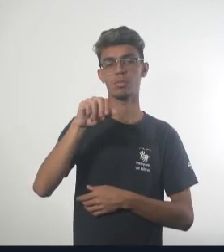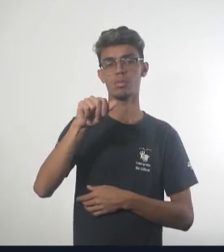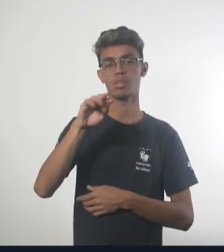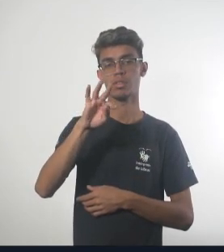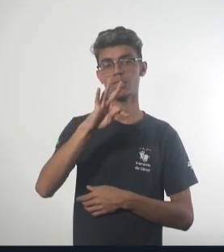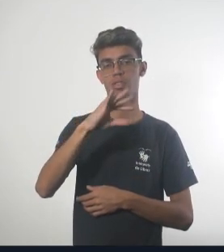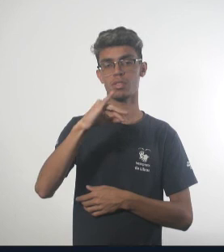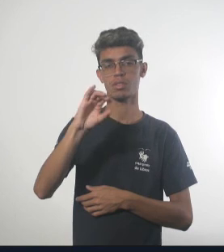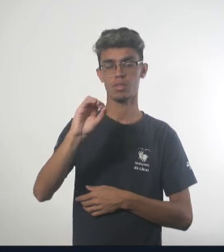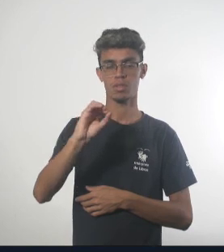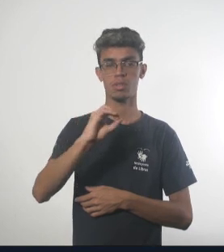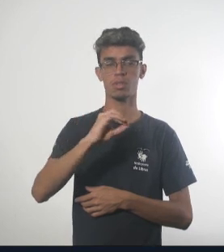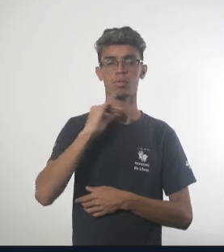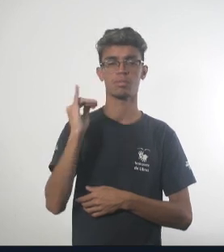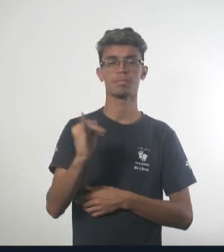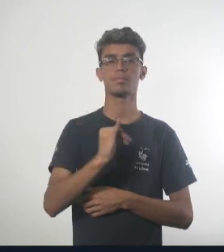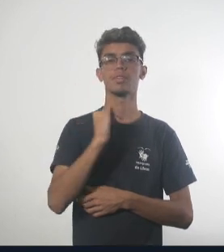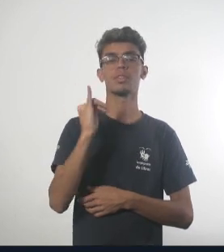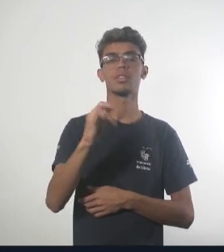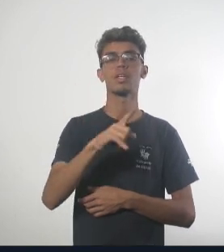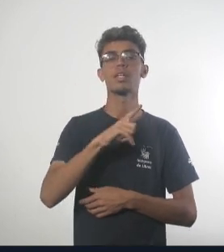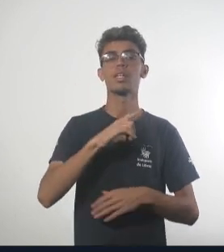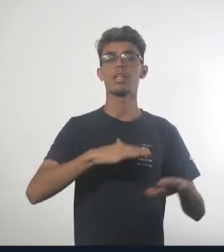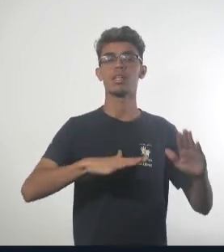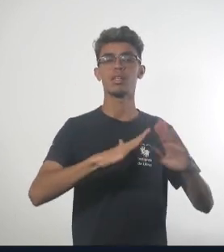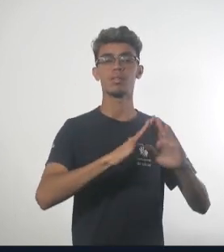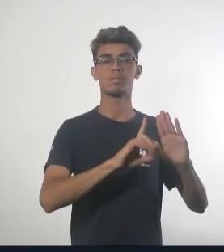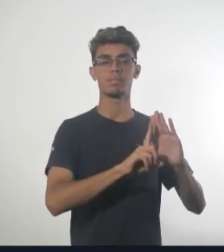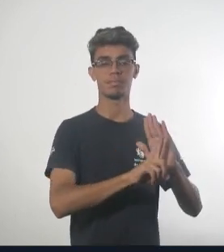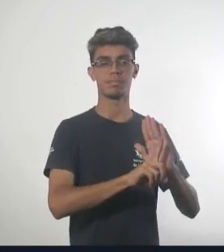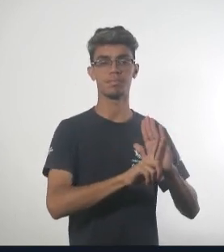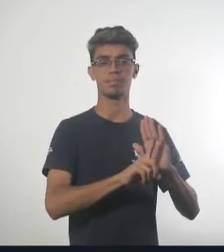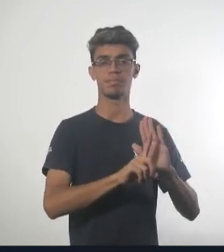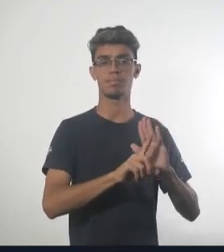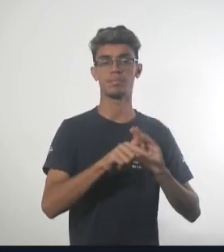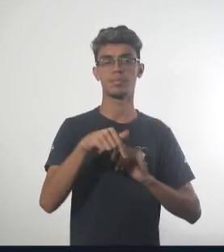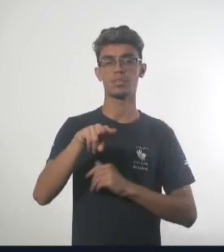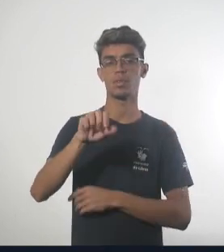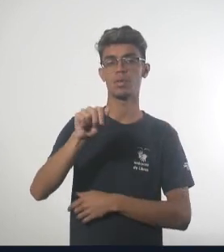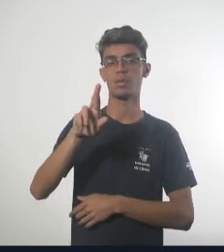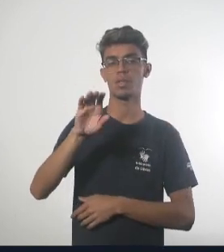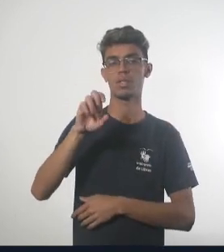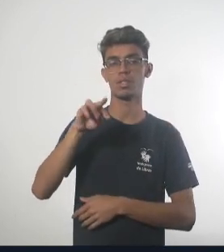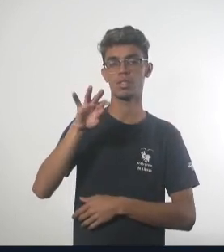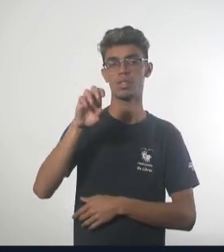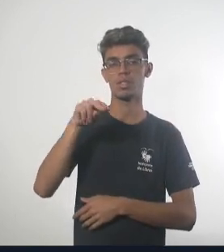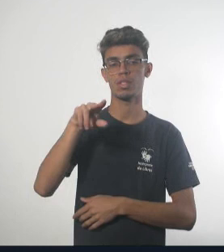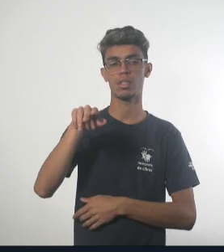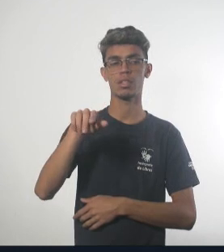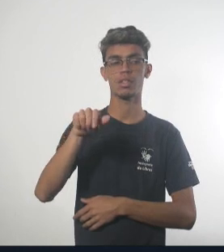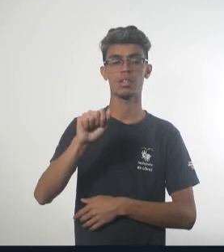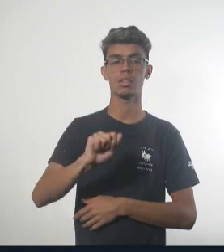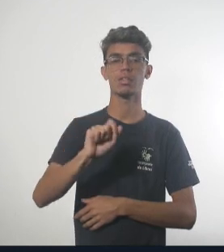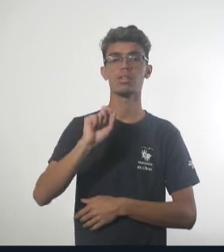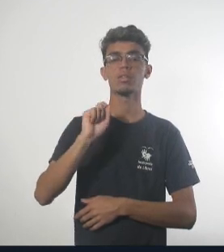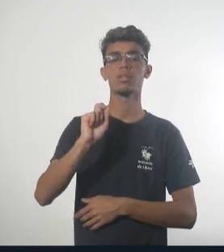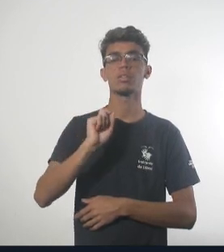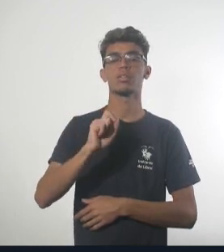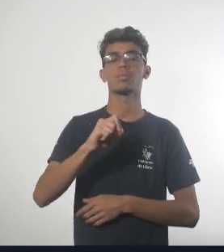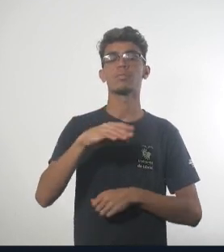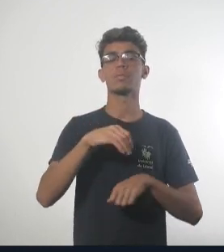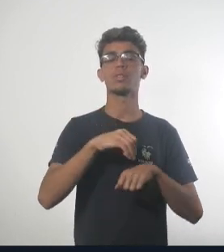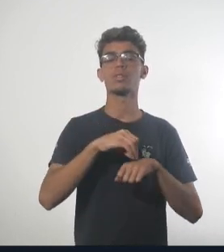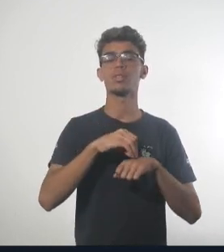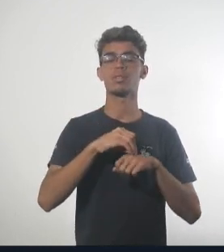essas orientações do isolamento e da quarentena de contatos. E quais foram, então, as conclusões e as recomendações que a gente pode